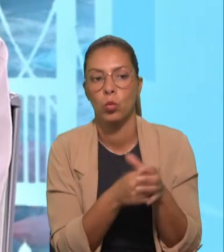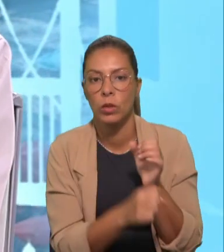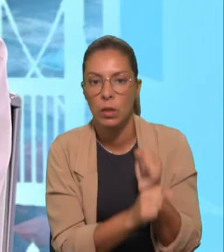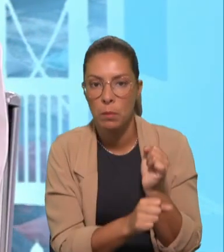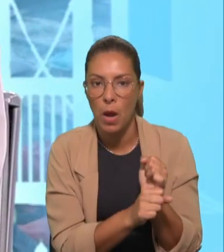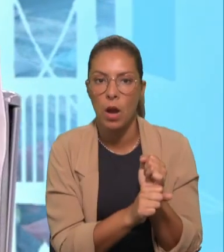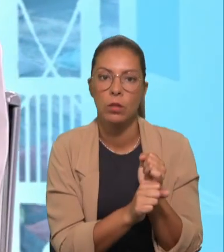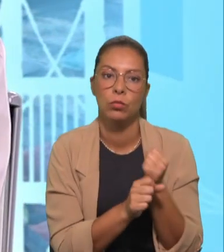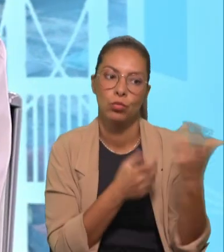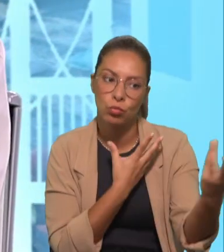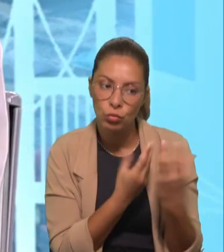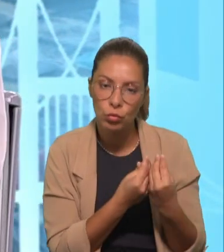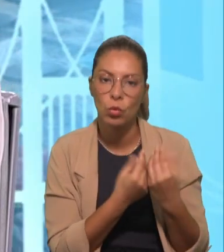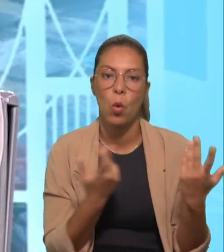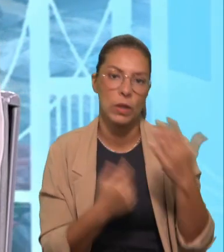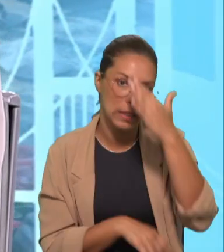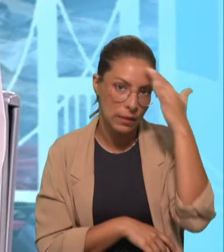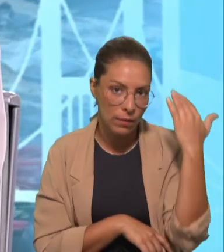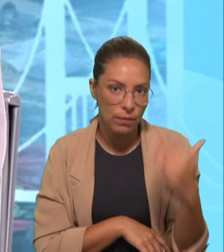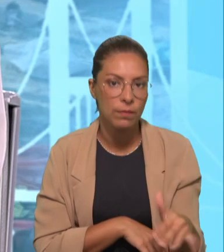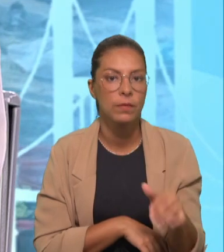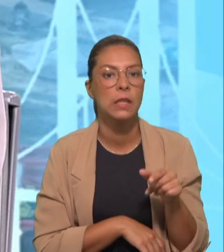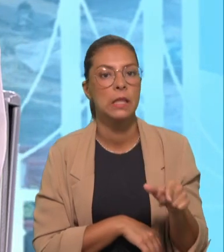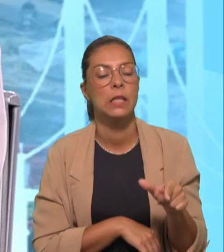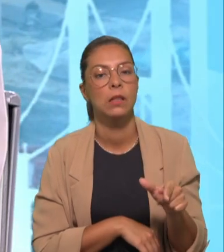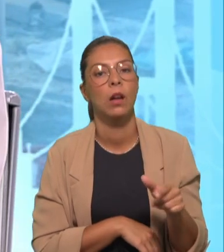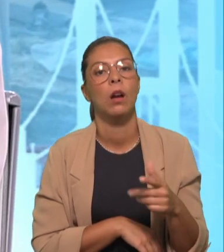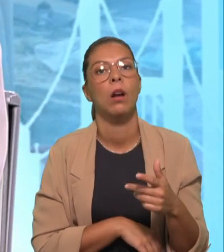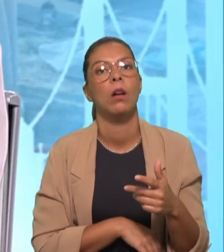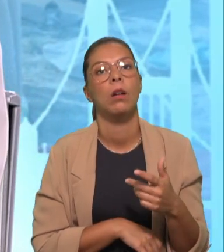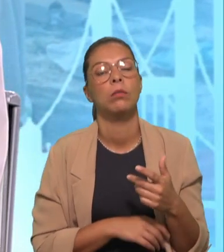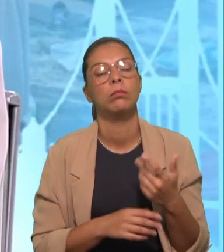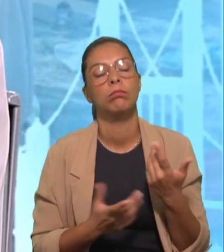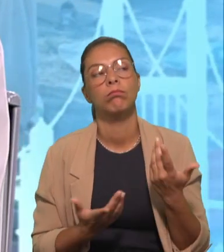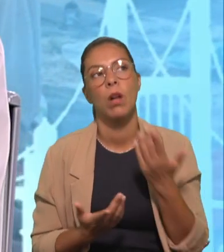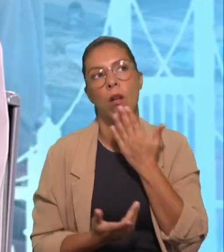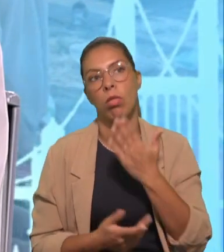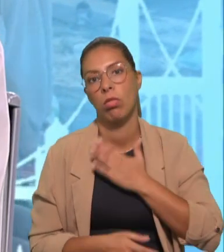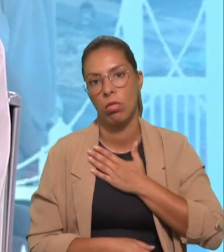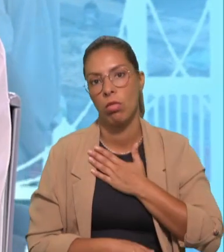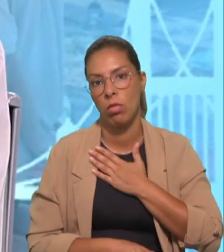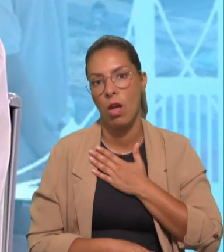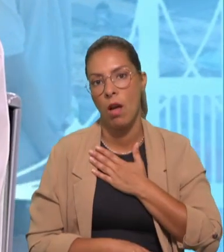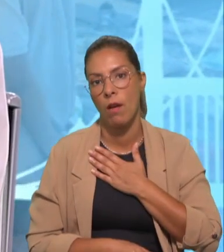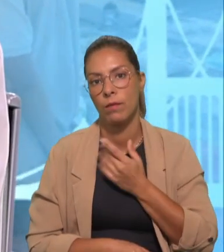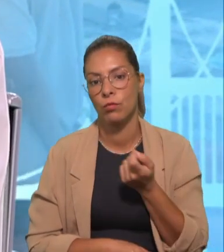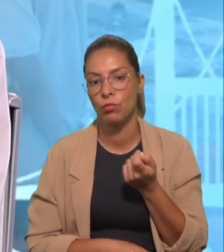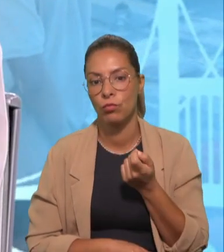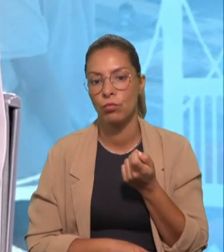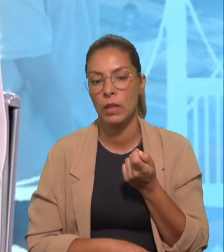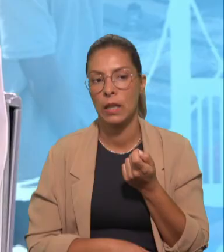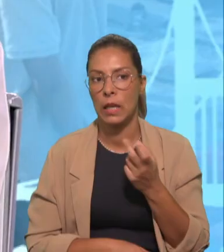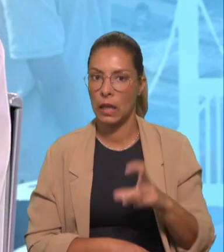os desafios e às vezes dificuldades, né, que tudo isso implica, trazem-nos o fruto enorme, a riqueza